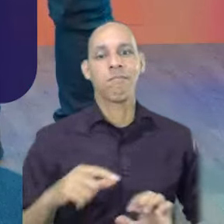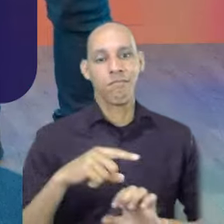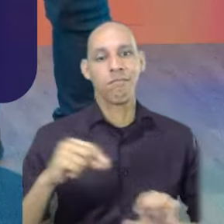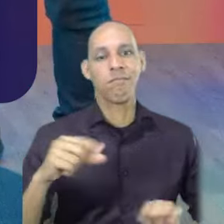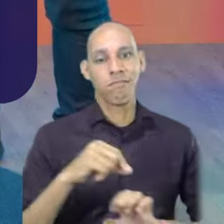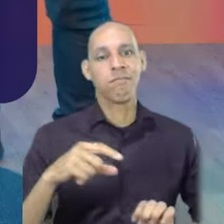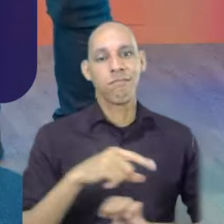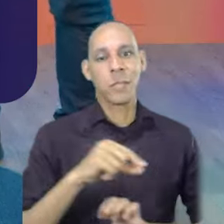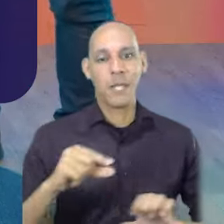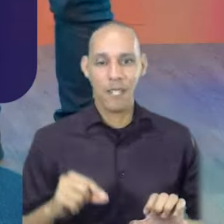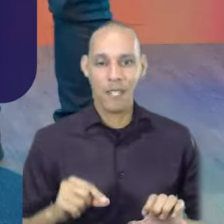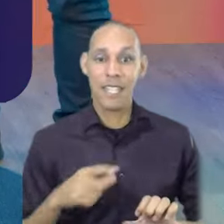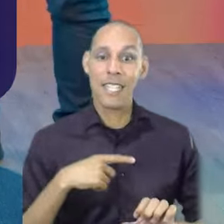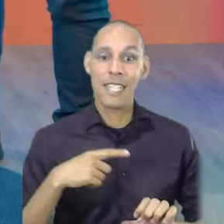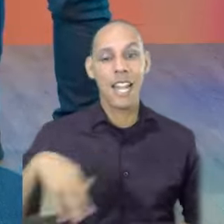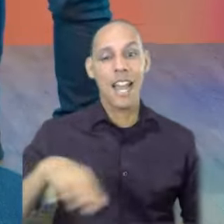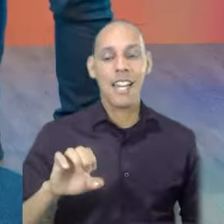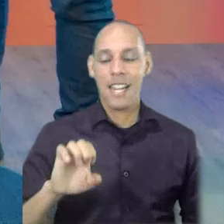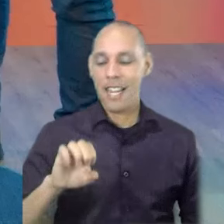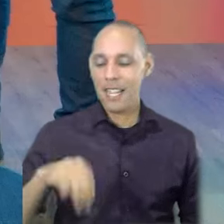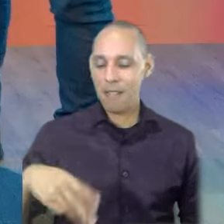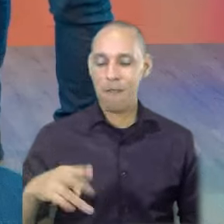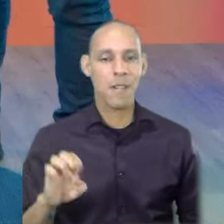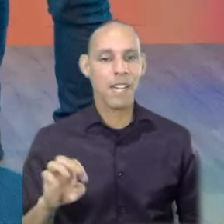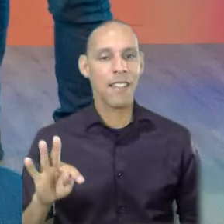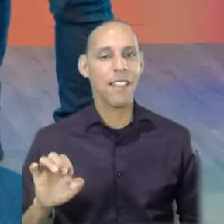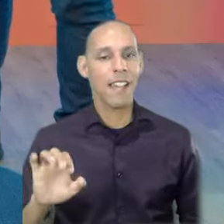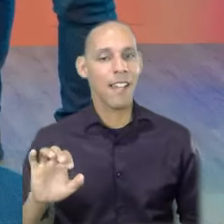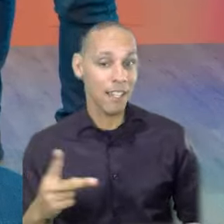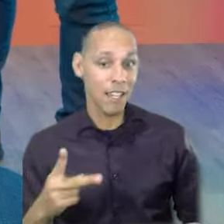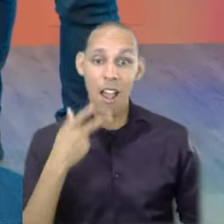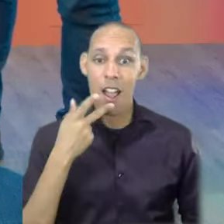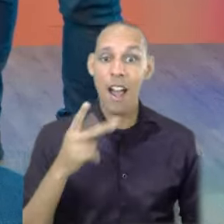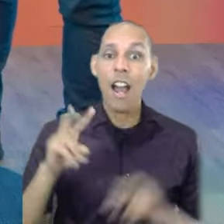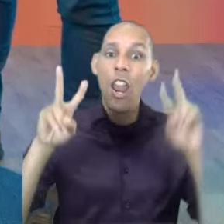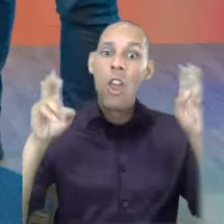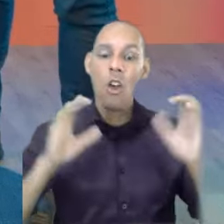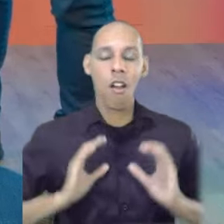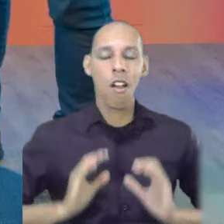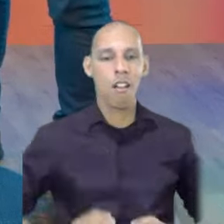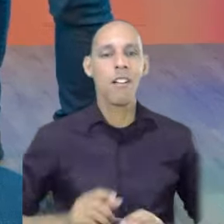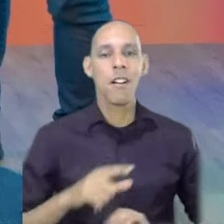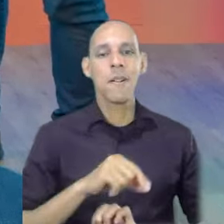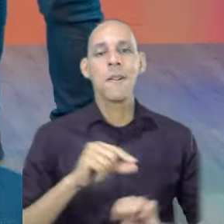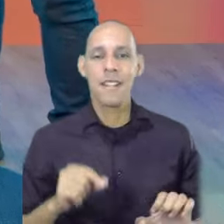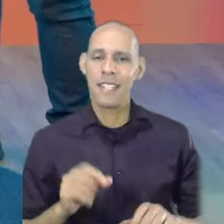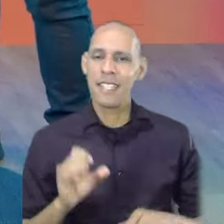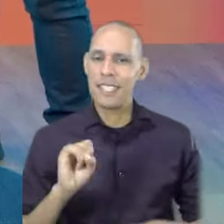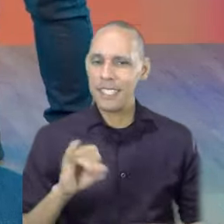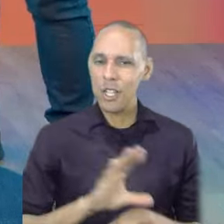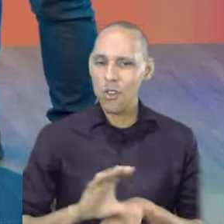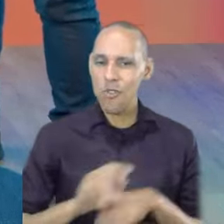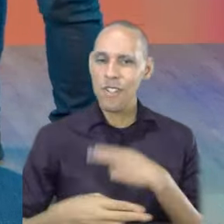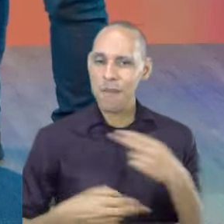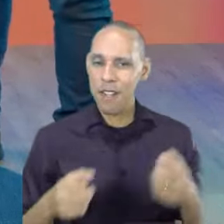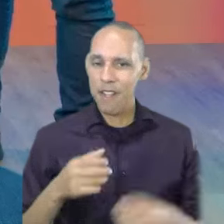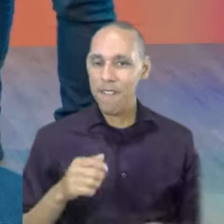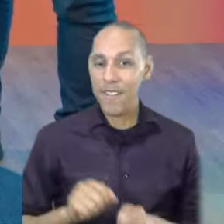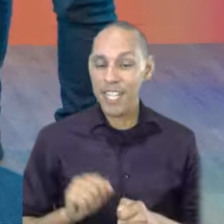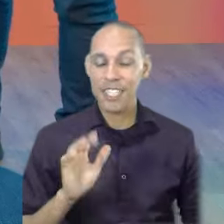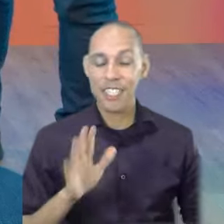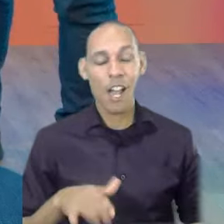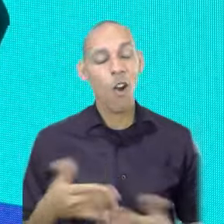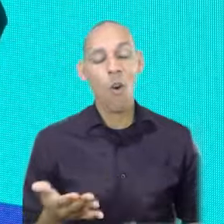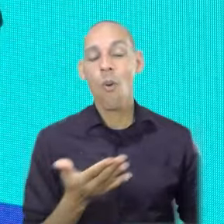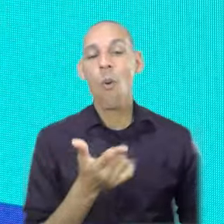uma arena do Empretec, né, que vai falar de comportamento empreendedor para quem já fez esse famoso curso do Sebrae, mas para quem tem interesse de conhecer e